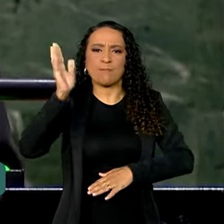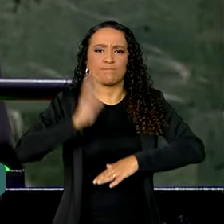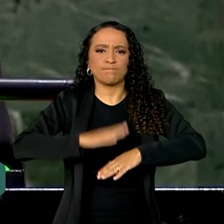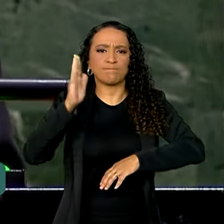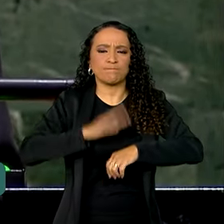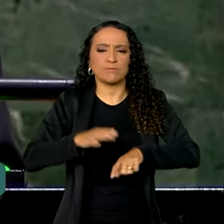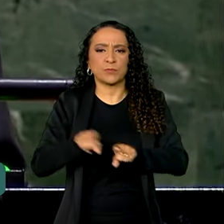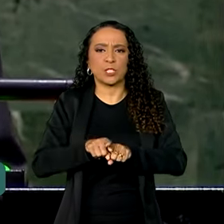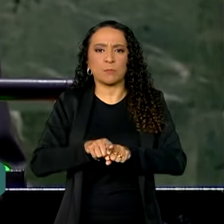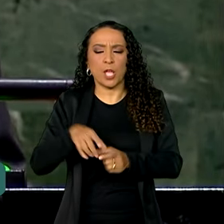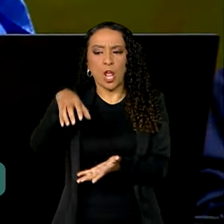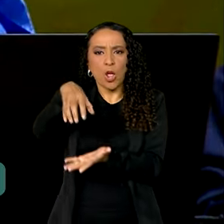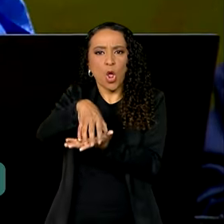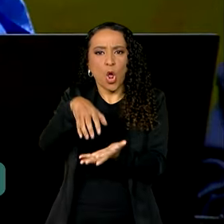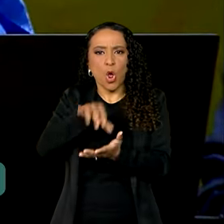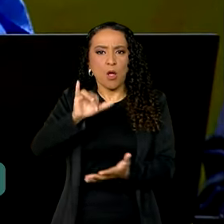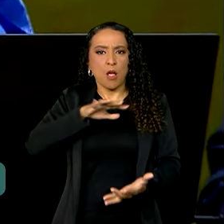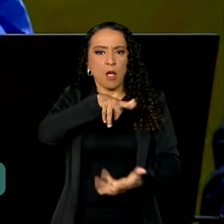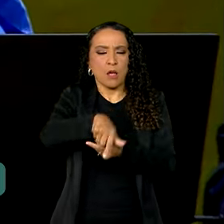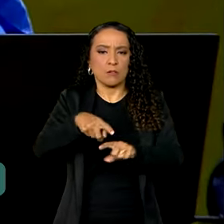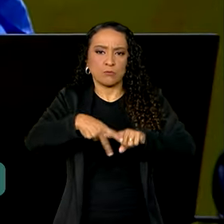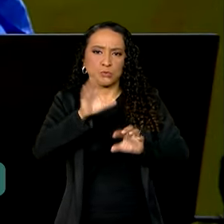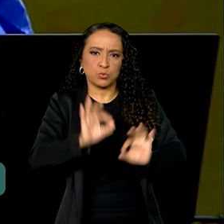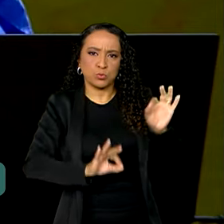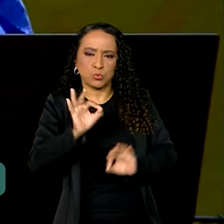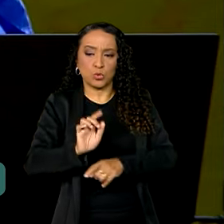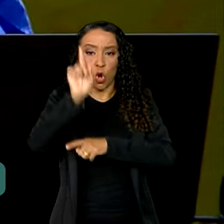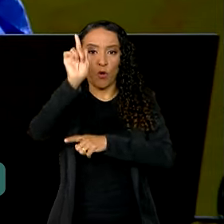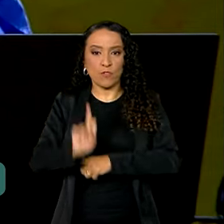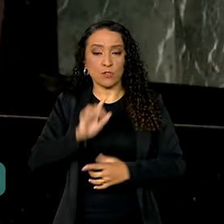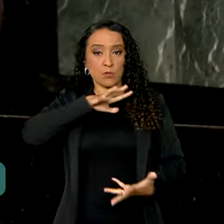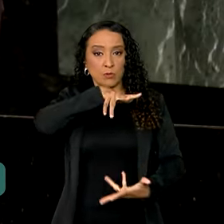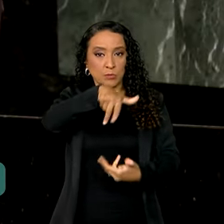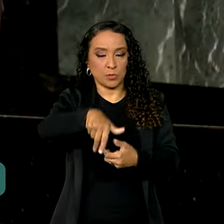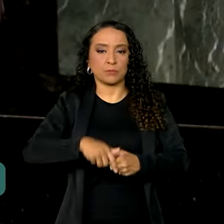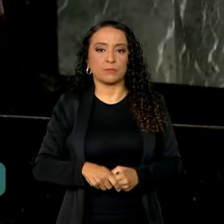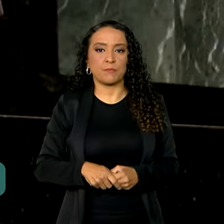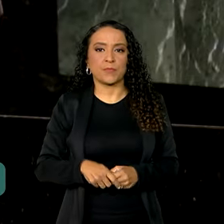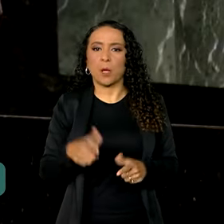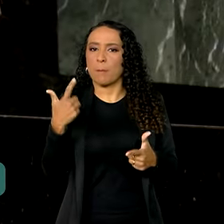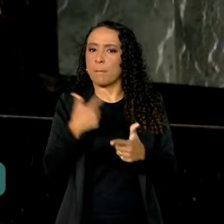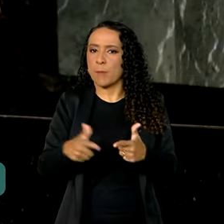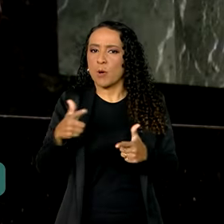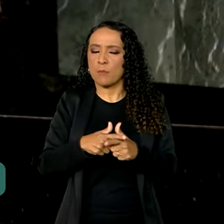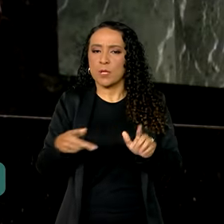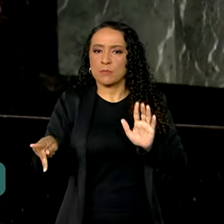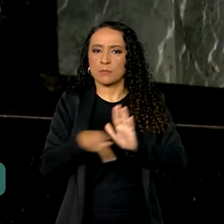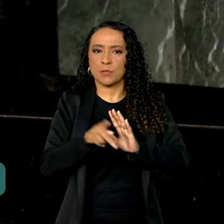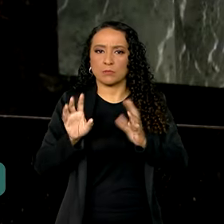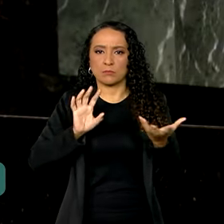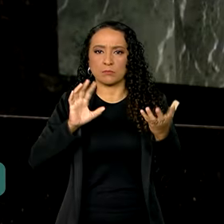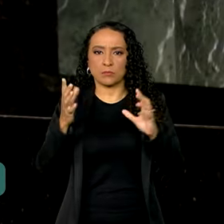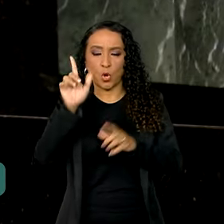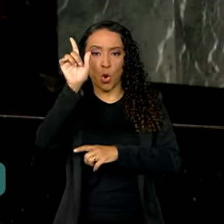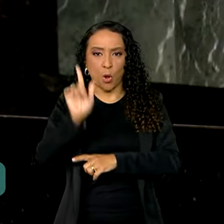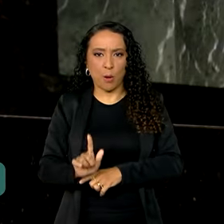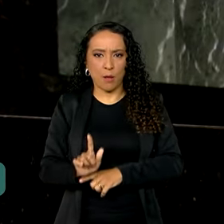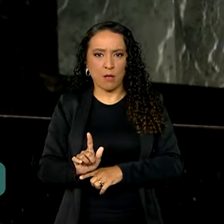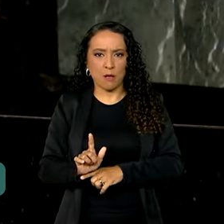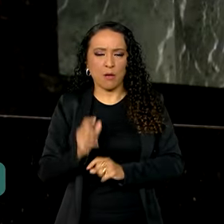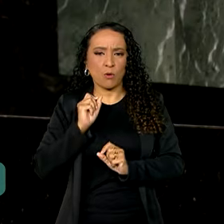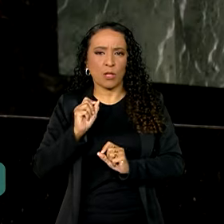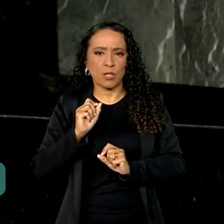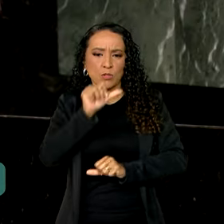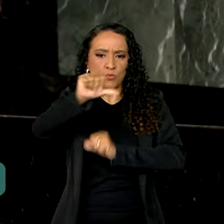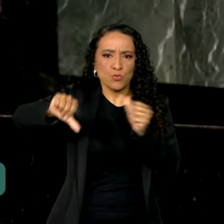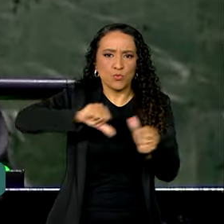efetividade dos órgãos internacionais e a reforma da governança global. A crise da governança global requer